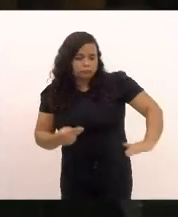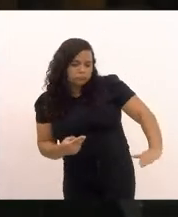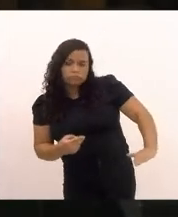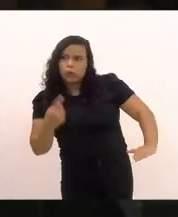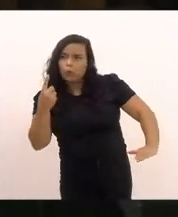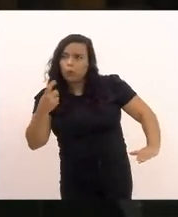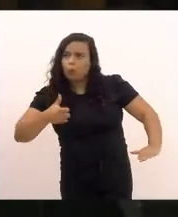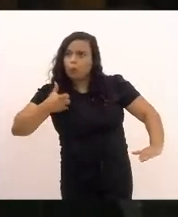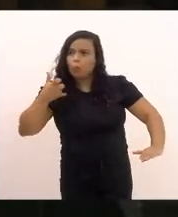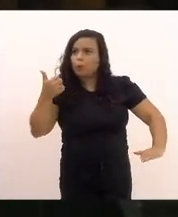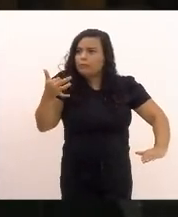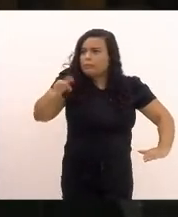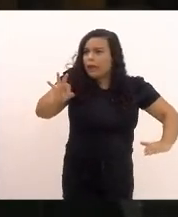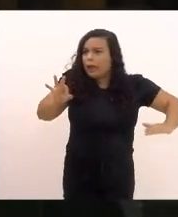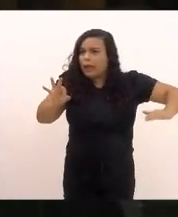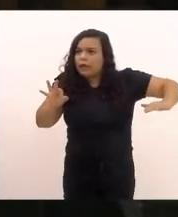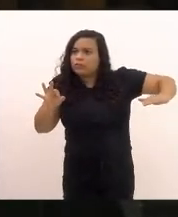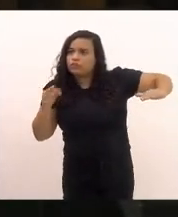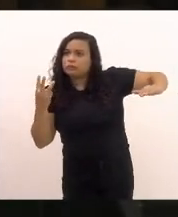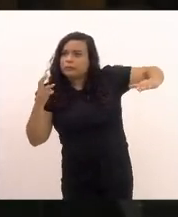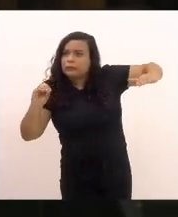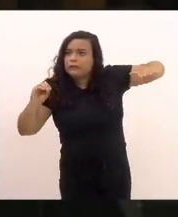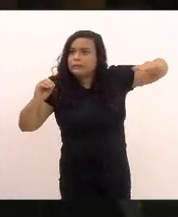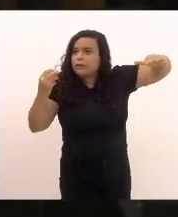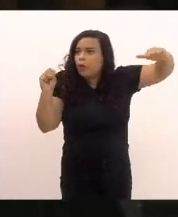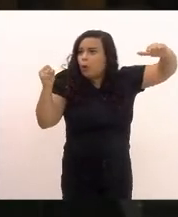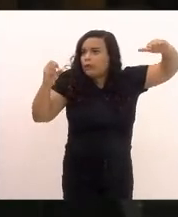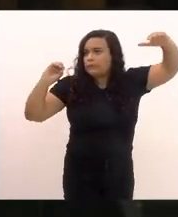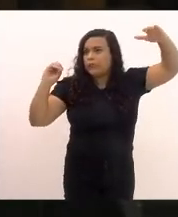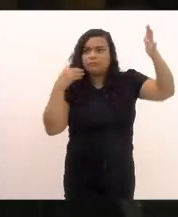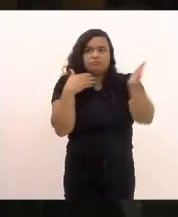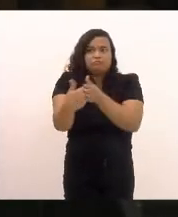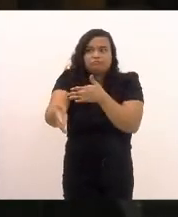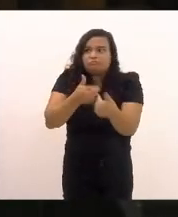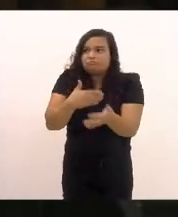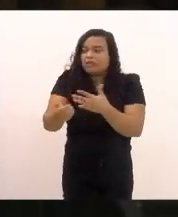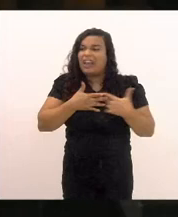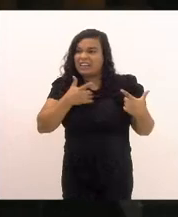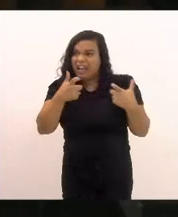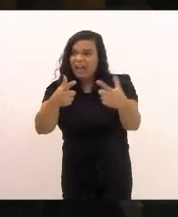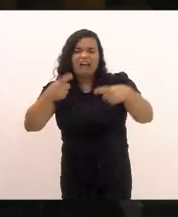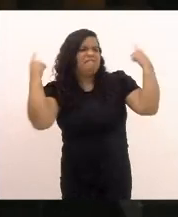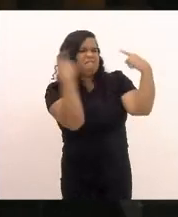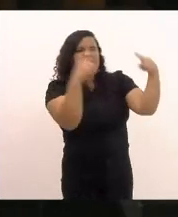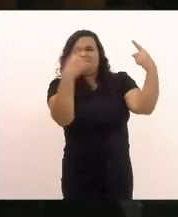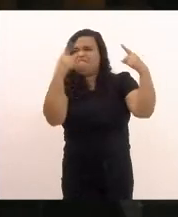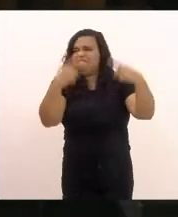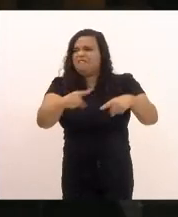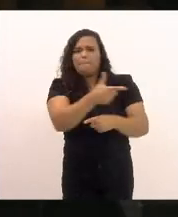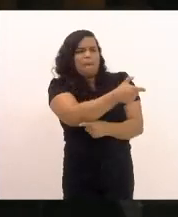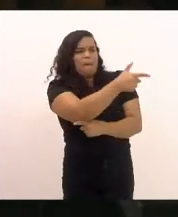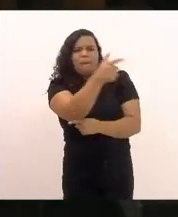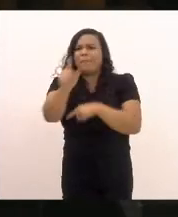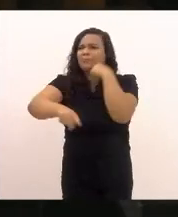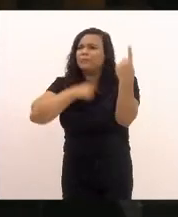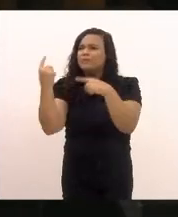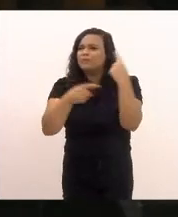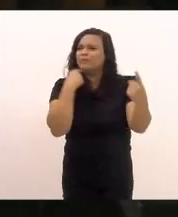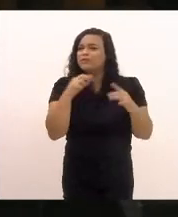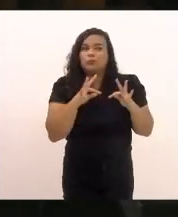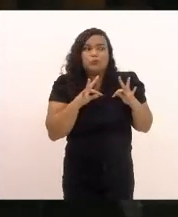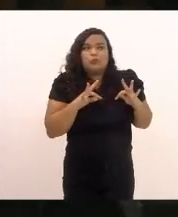10 anos, 30 anos, 80 anos. Essa é a miséria da guerra. Então, a gente no